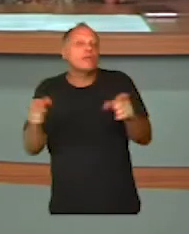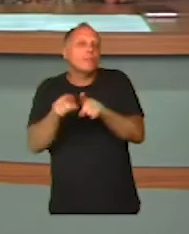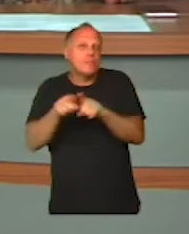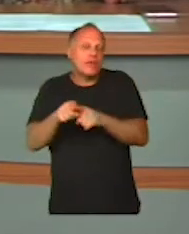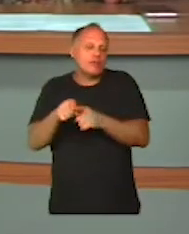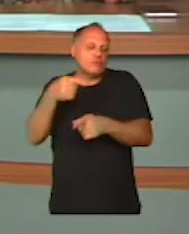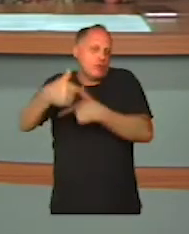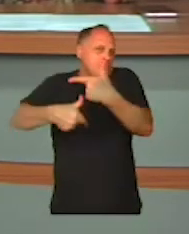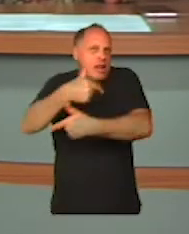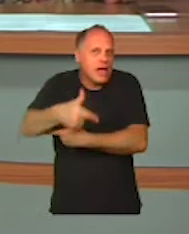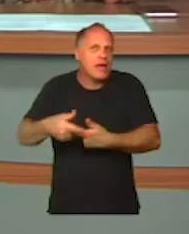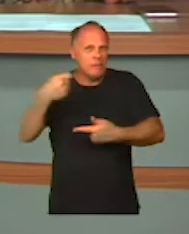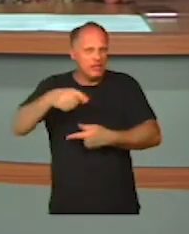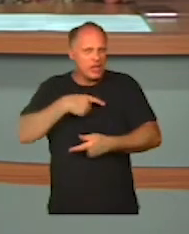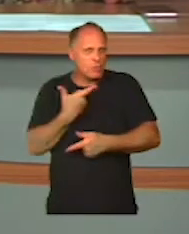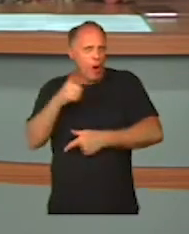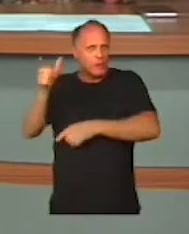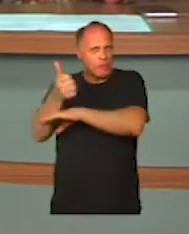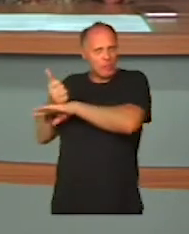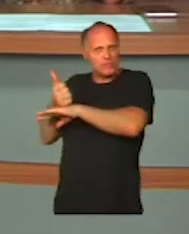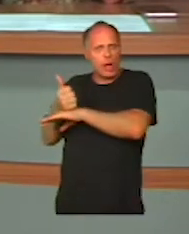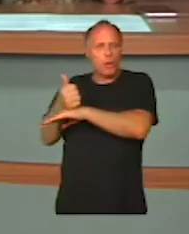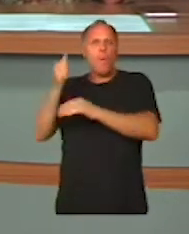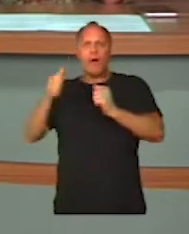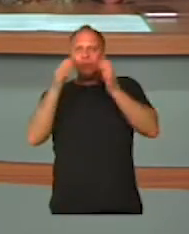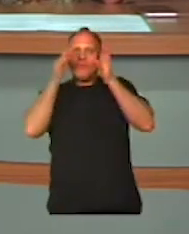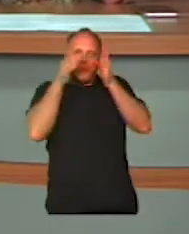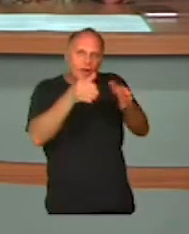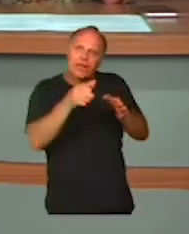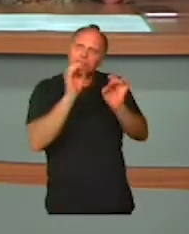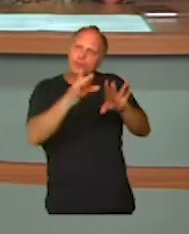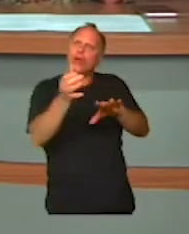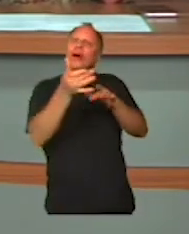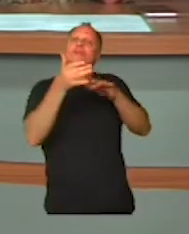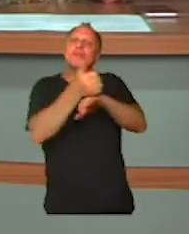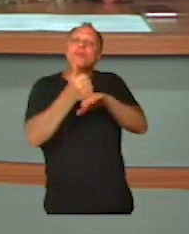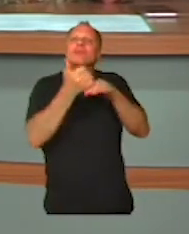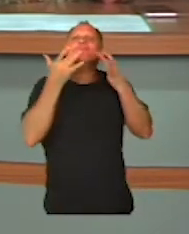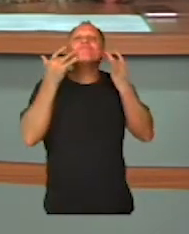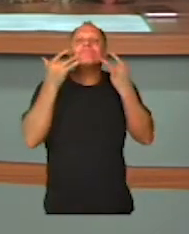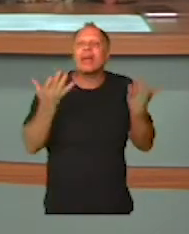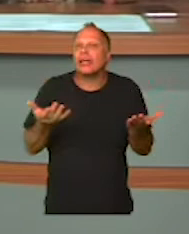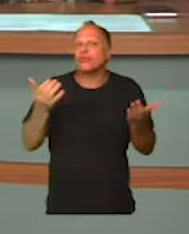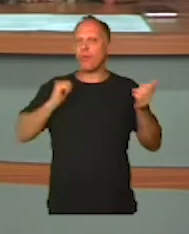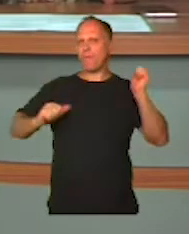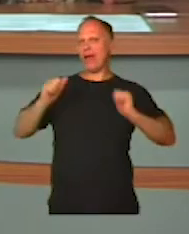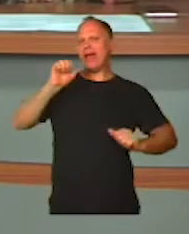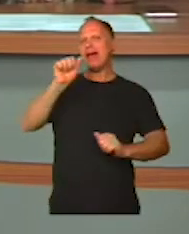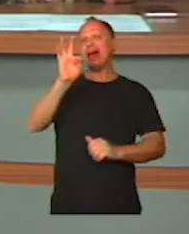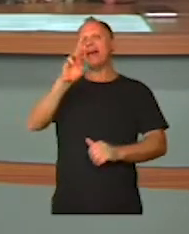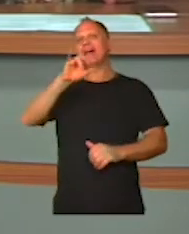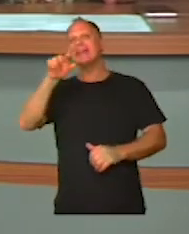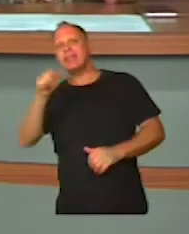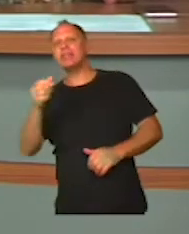necessário ter uma profissão paralela, às vezes, para sobreviver, ou, né, se quer realmente a questão do